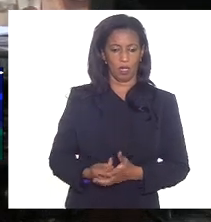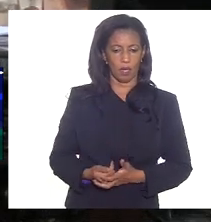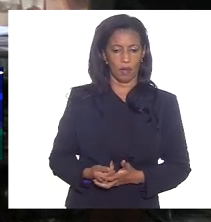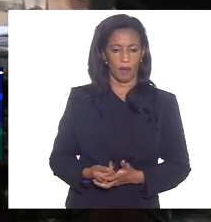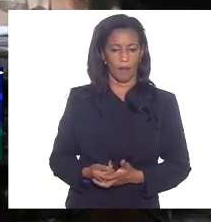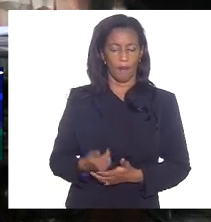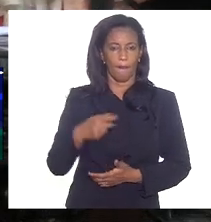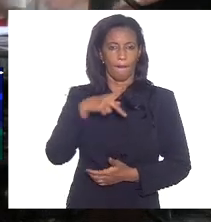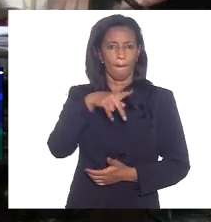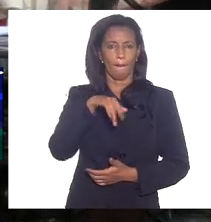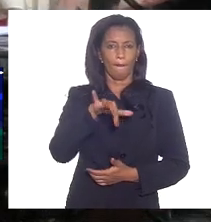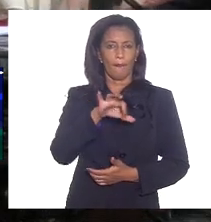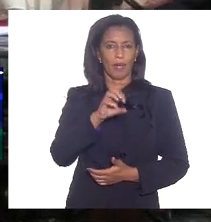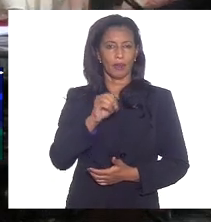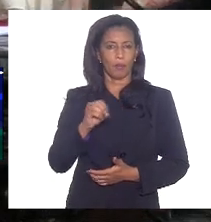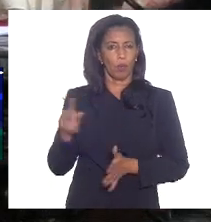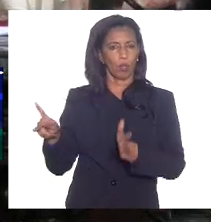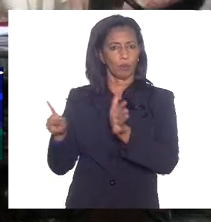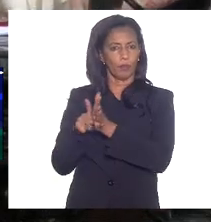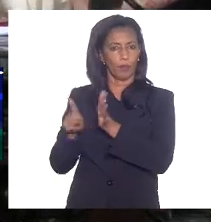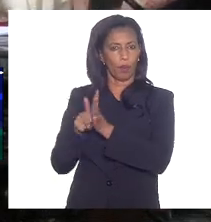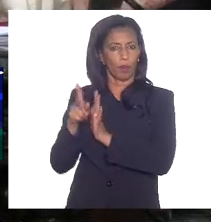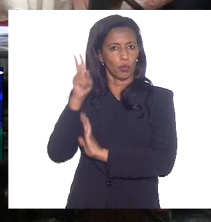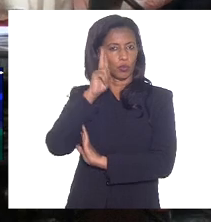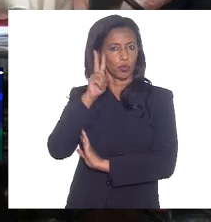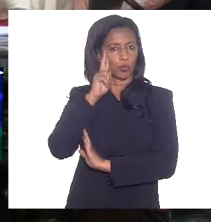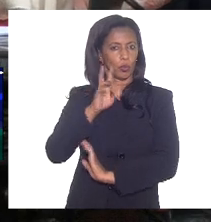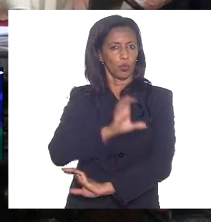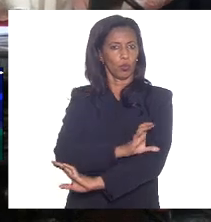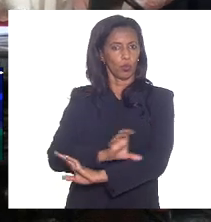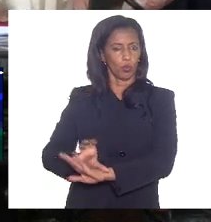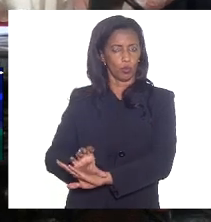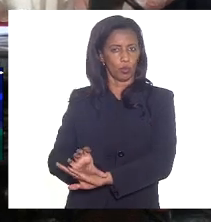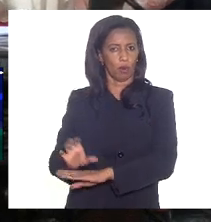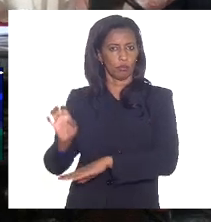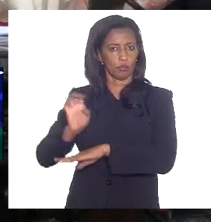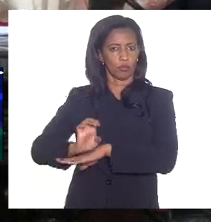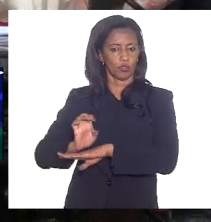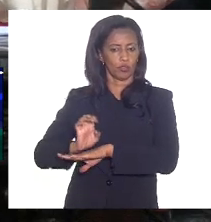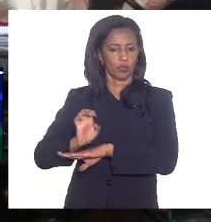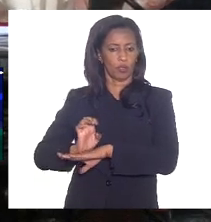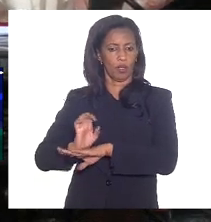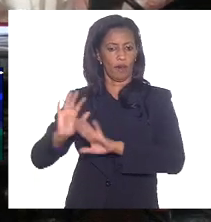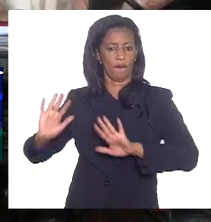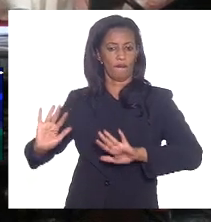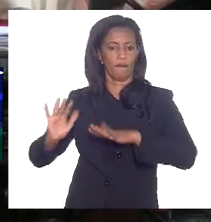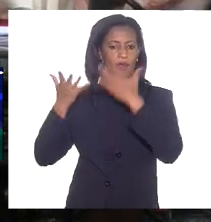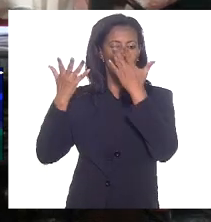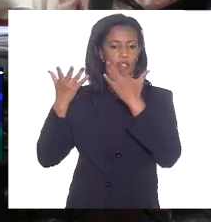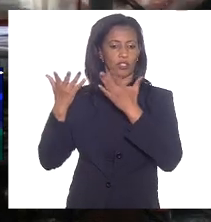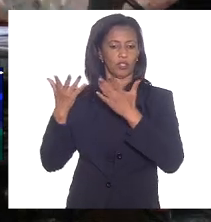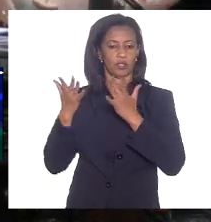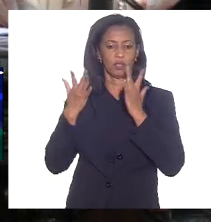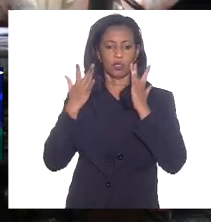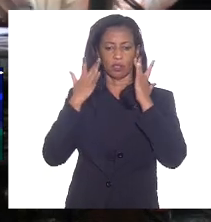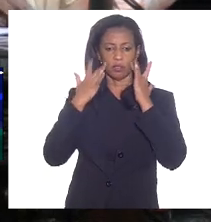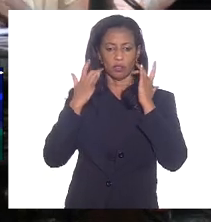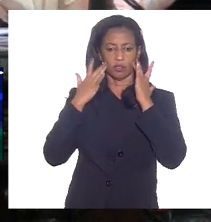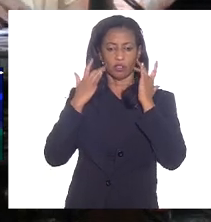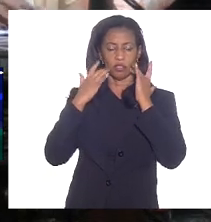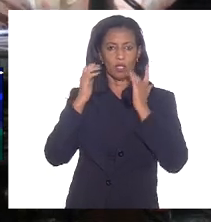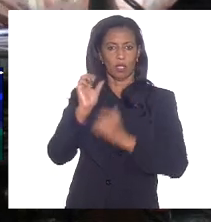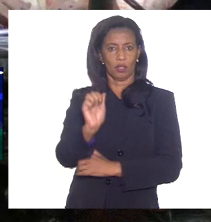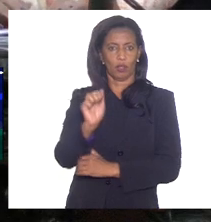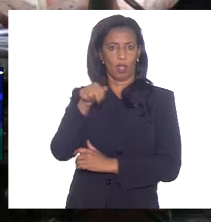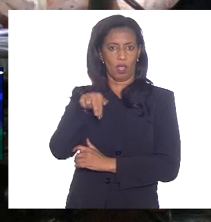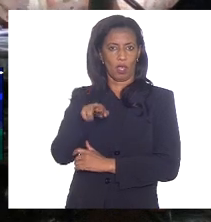e cultural, patrimônio histórico, cultural e imaterial do Estado do Rio de Janeiro, a Festa Internacional de Teatro de Angra dos Reis, FITA,